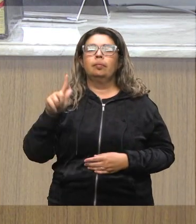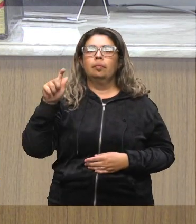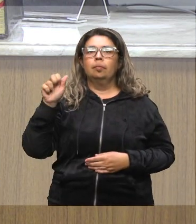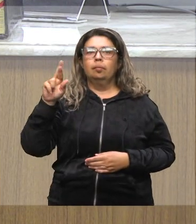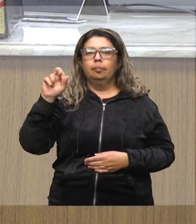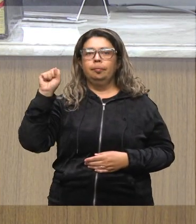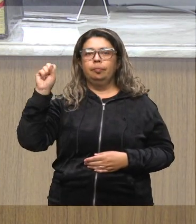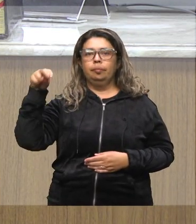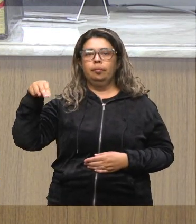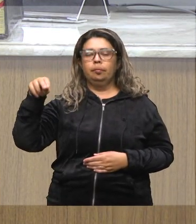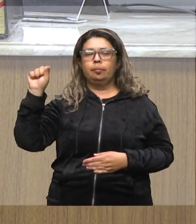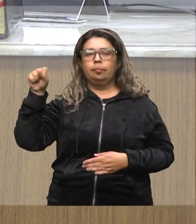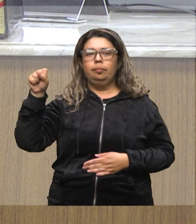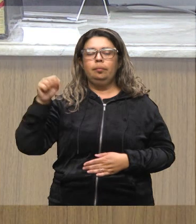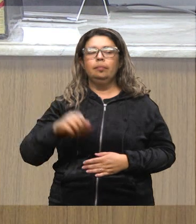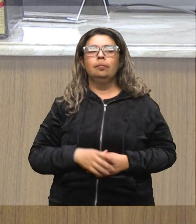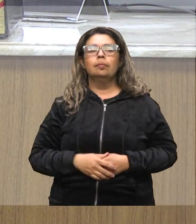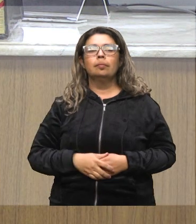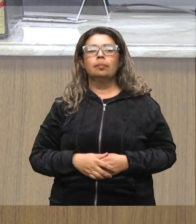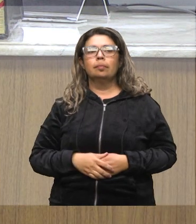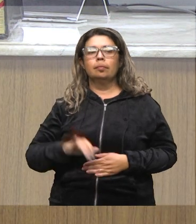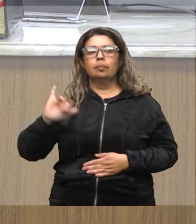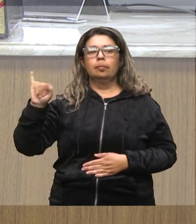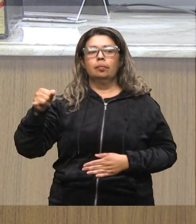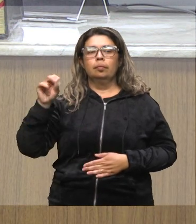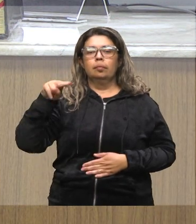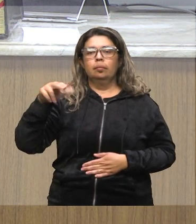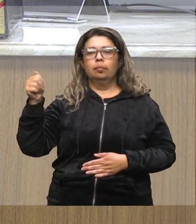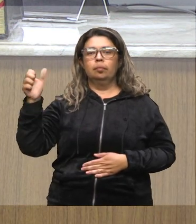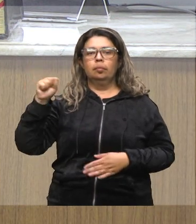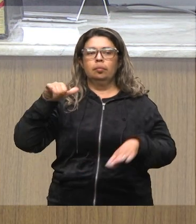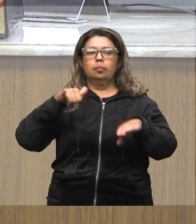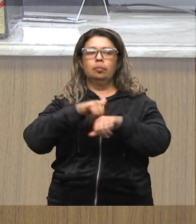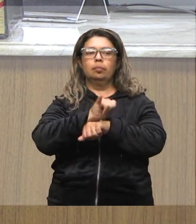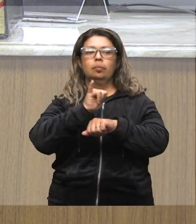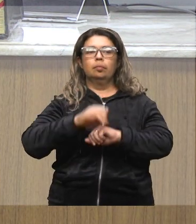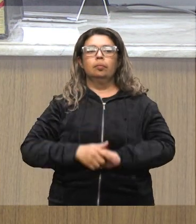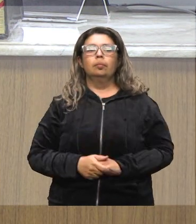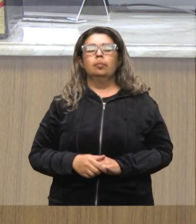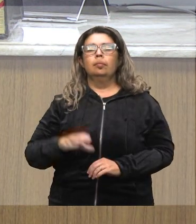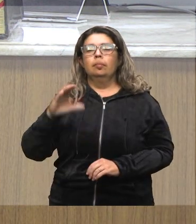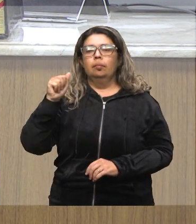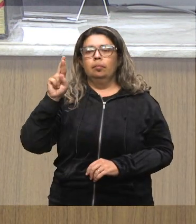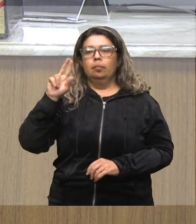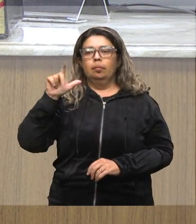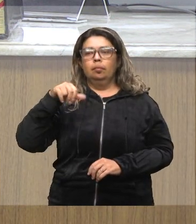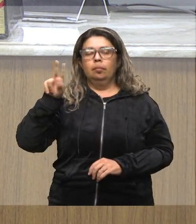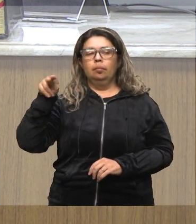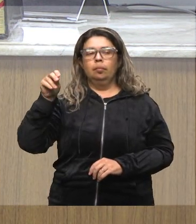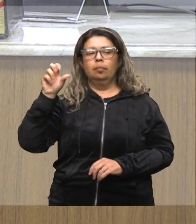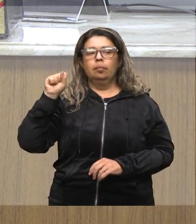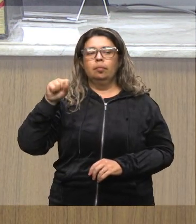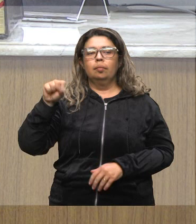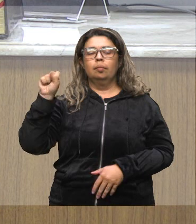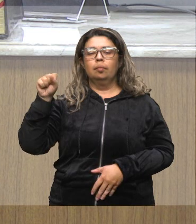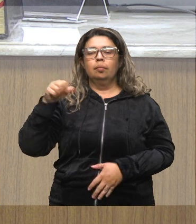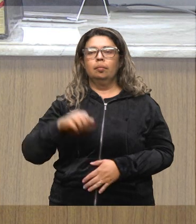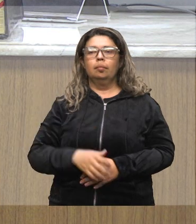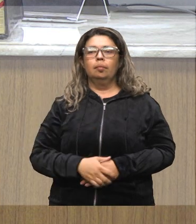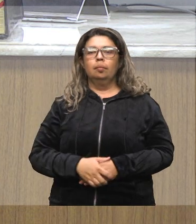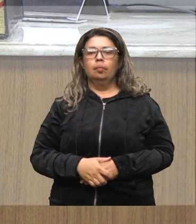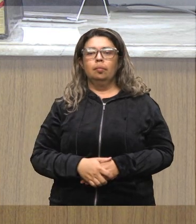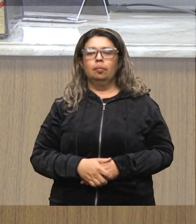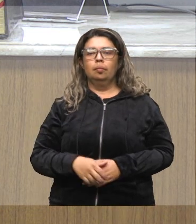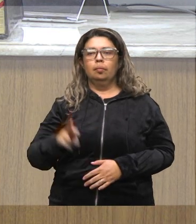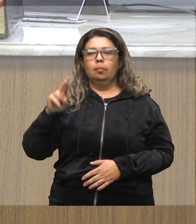Souza. Voto sim. Jonas Campos de Lima. José Carlos Silva Beitum. Carlinhos, vota sim.